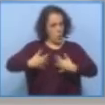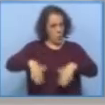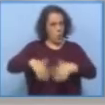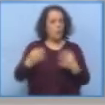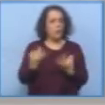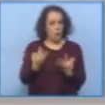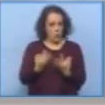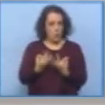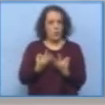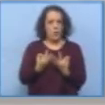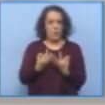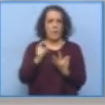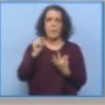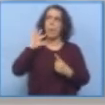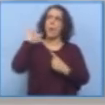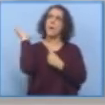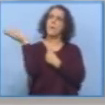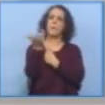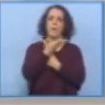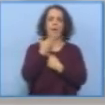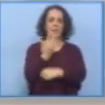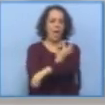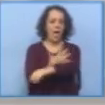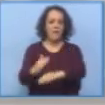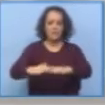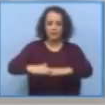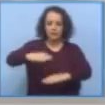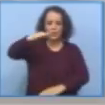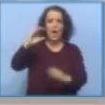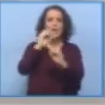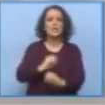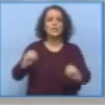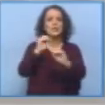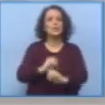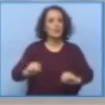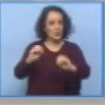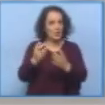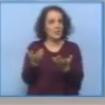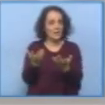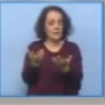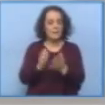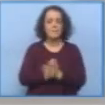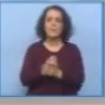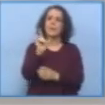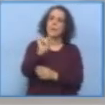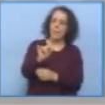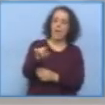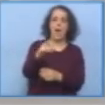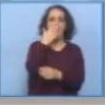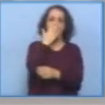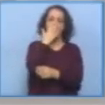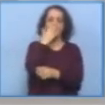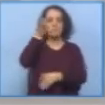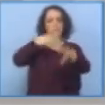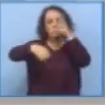que penso que até o clima ajudou, a relva não crescia, portanto, tudo aquilo, mas não só, foi também uma escola de